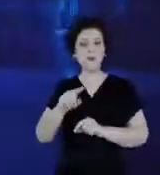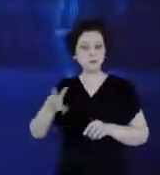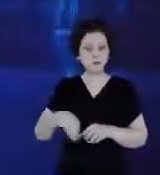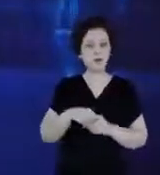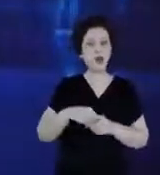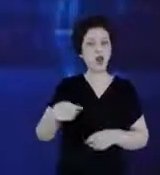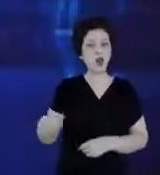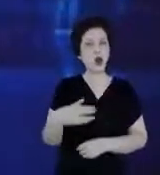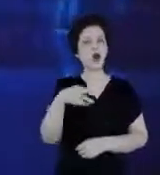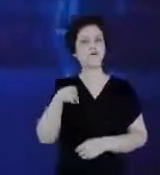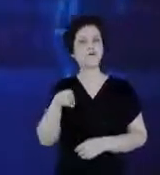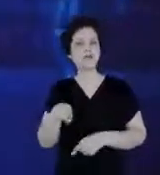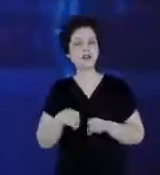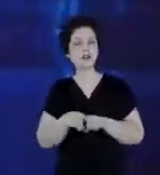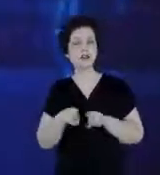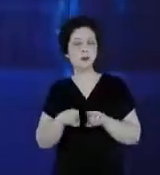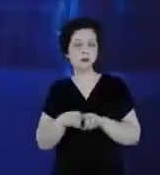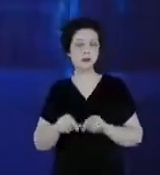atores, a inserção